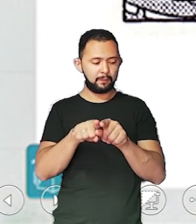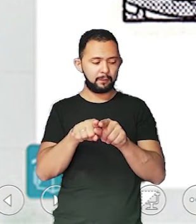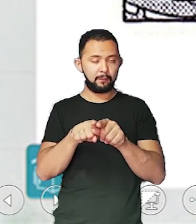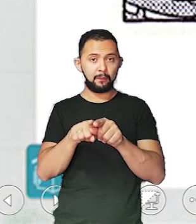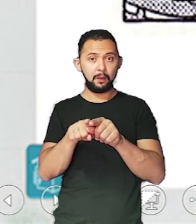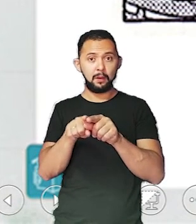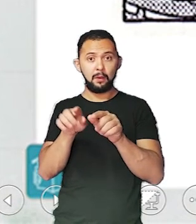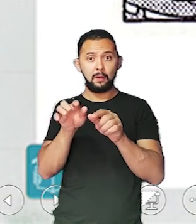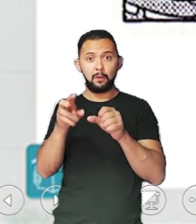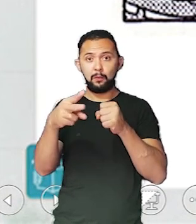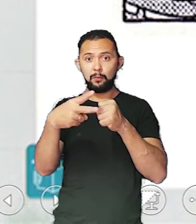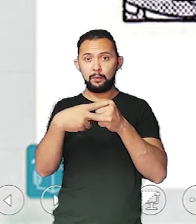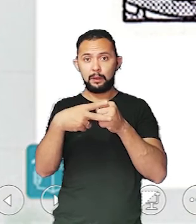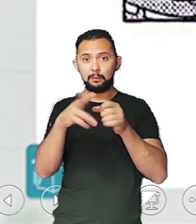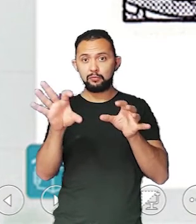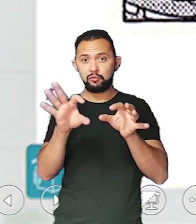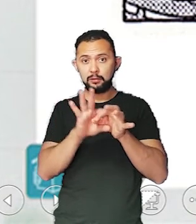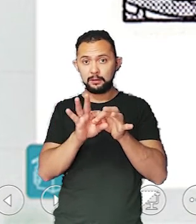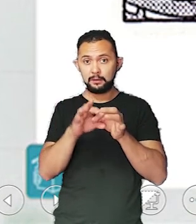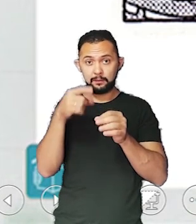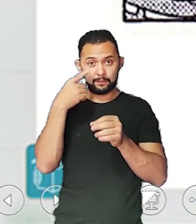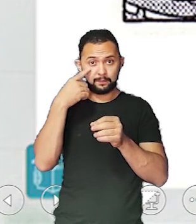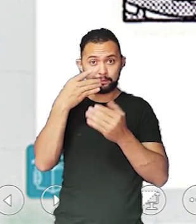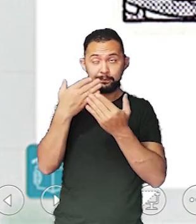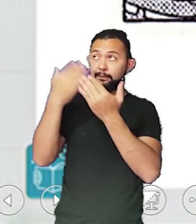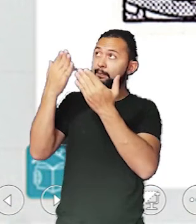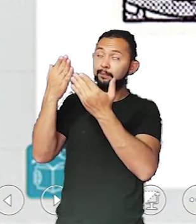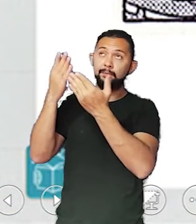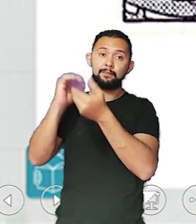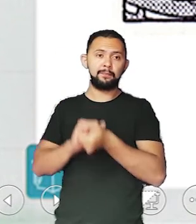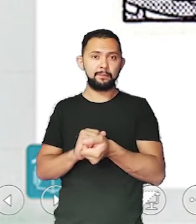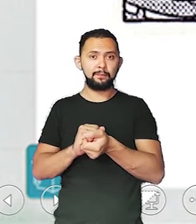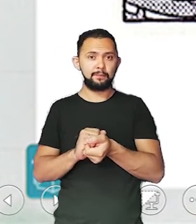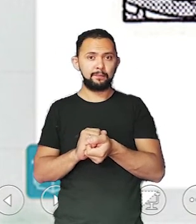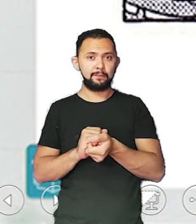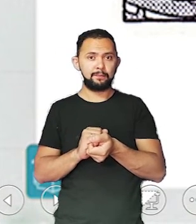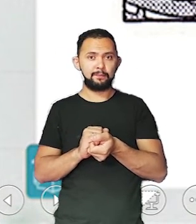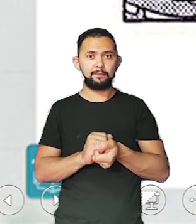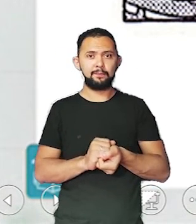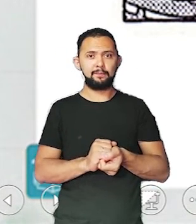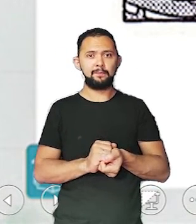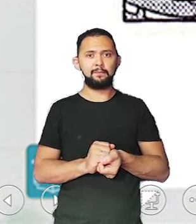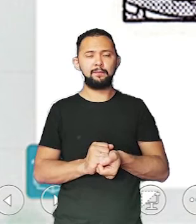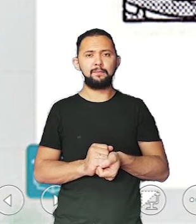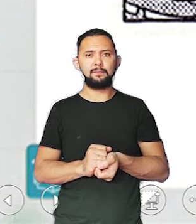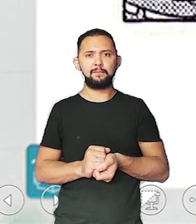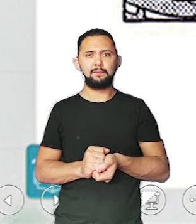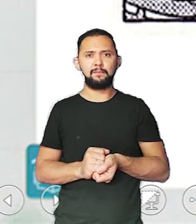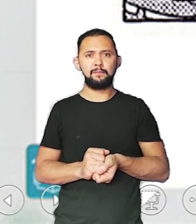Pronto. Então, o pior é, né? Então, o pior é isto, né? Esse que aí, a conjunção integrante, é